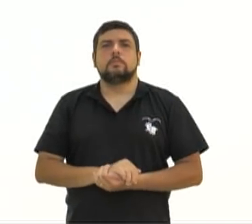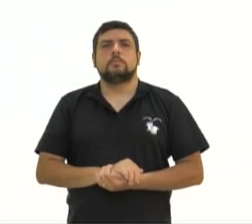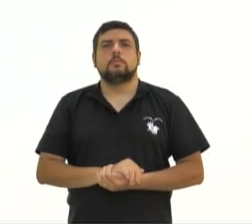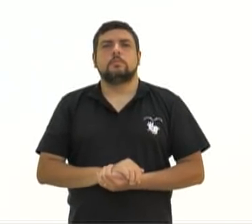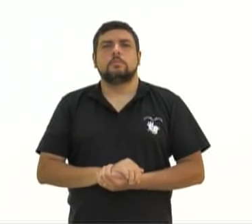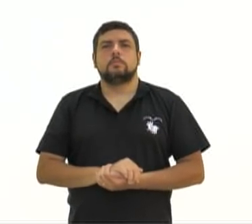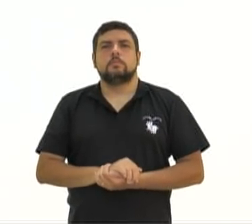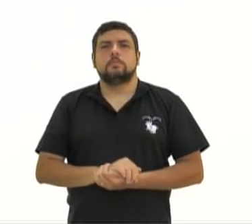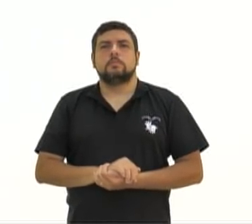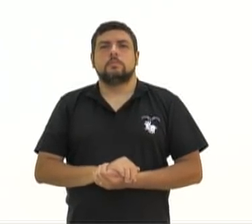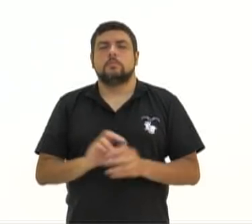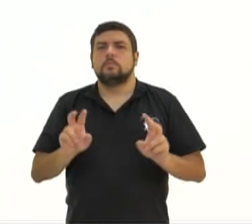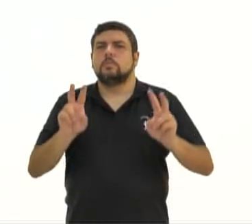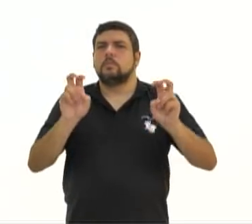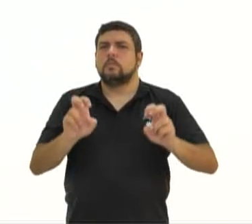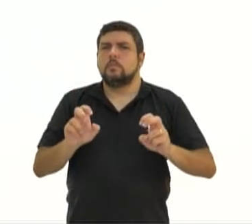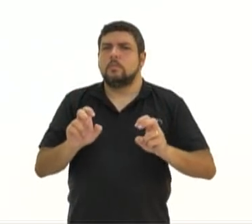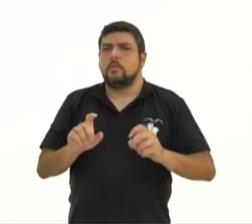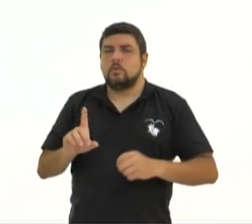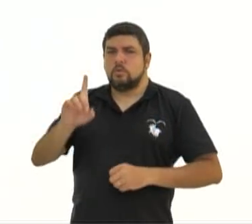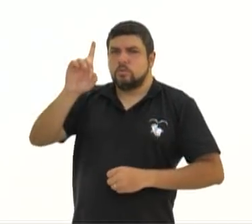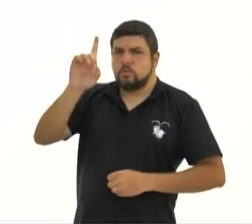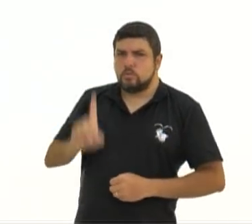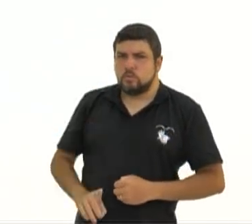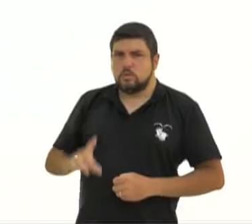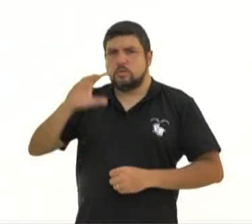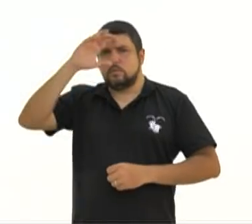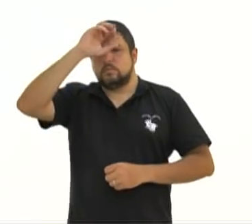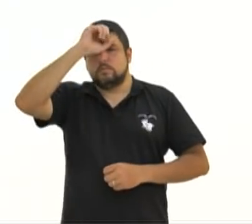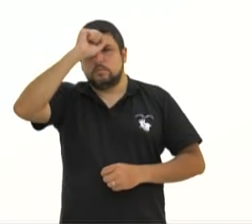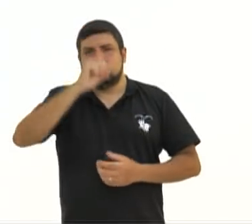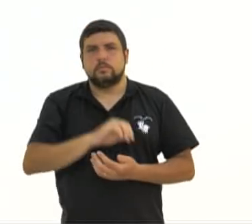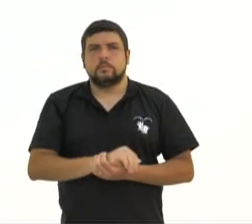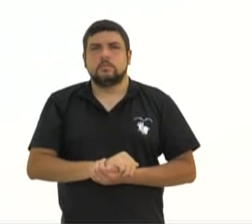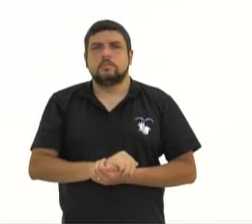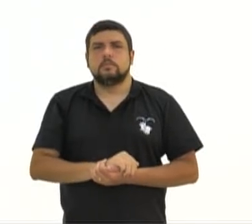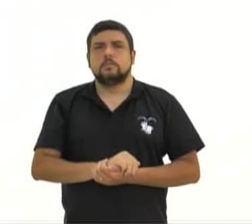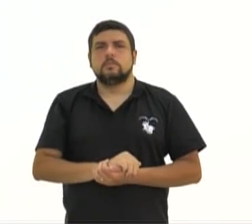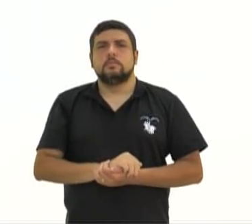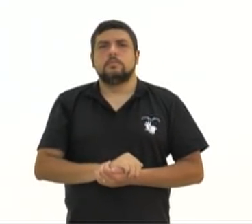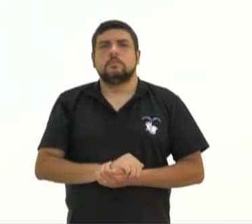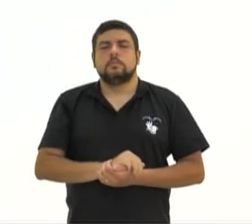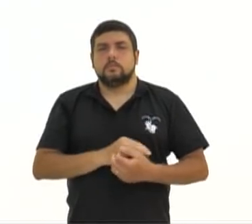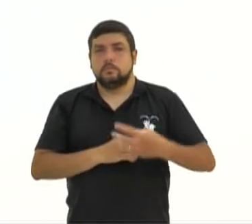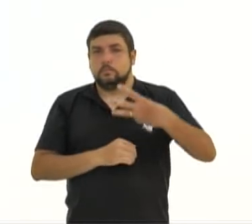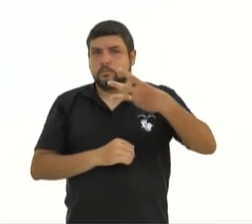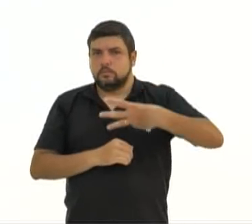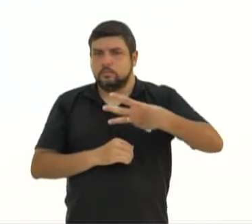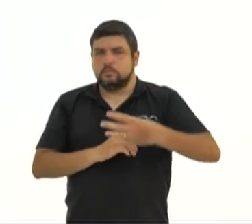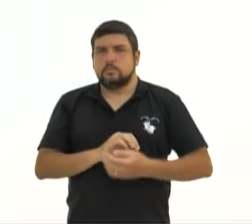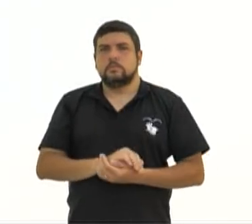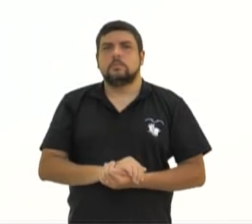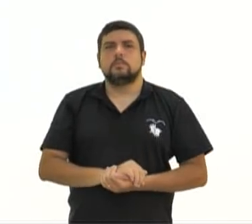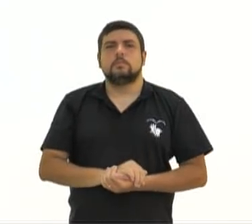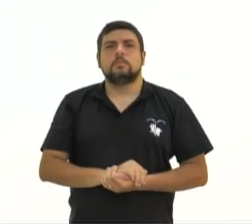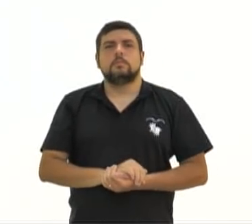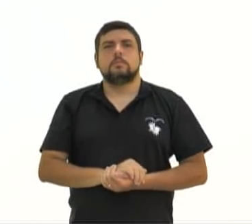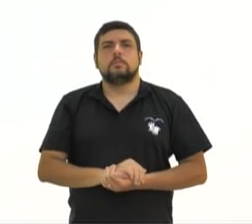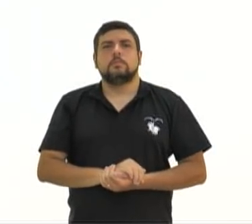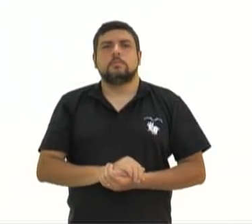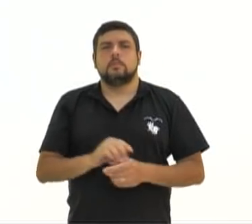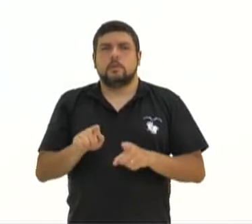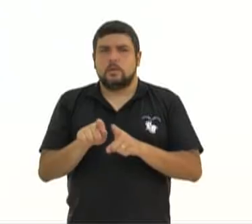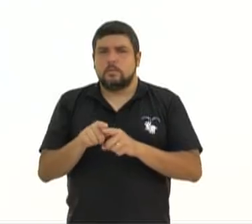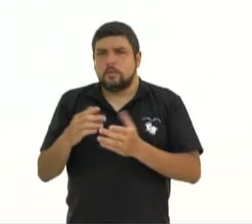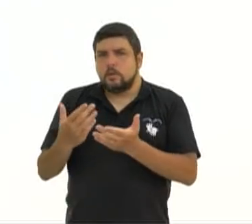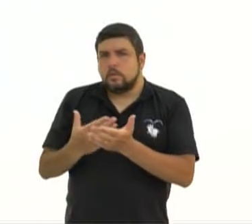quer mostrar para vocês agora são todos os livros da Malala. Então, conforme ela foi crescendo, ela foi